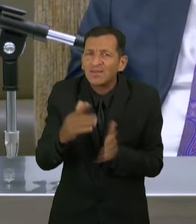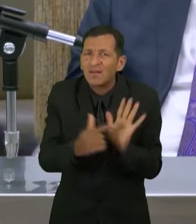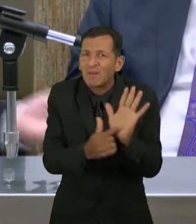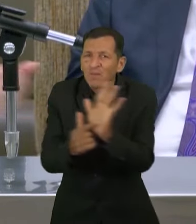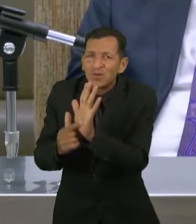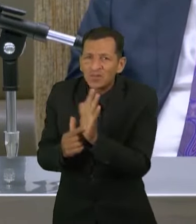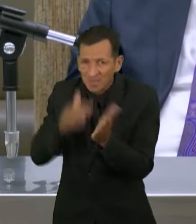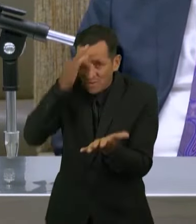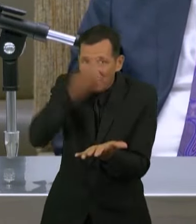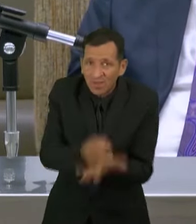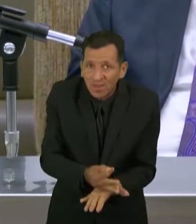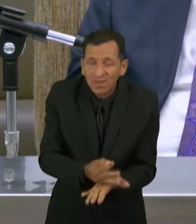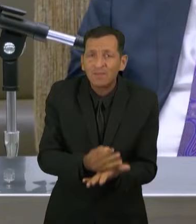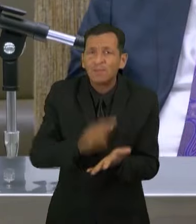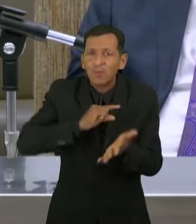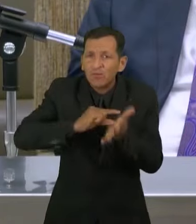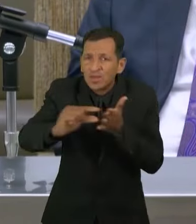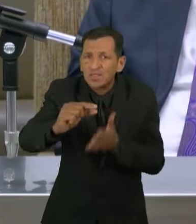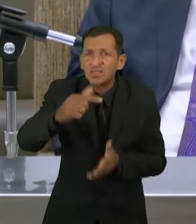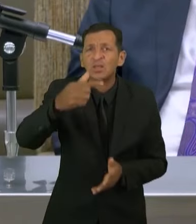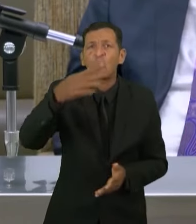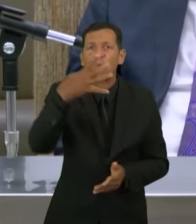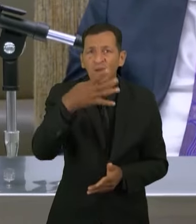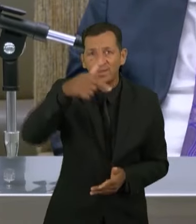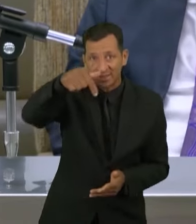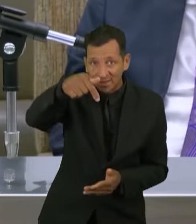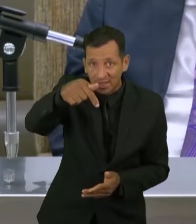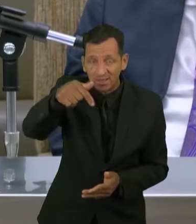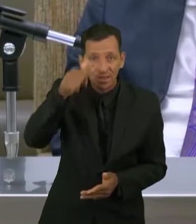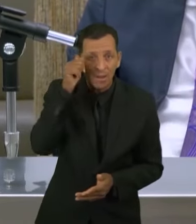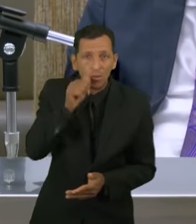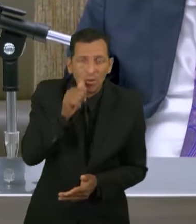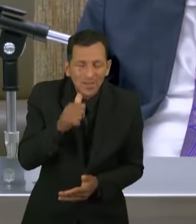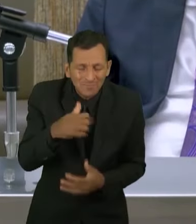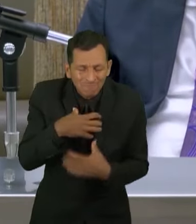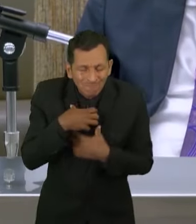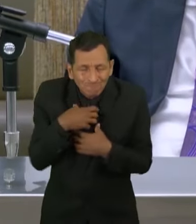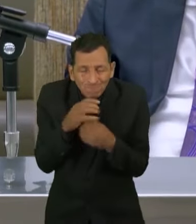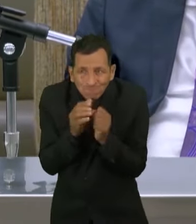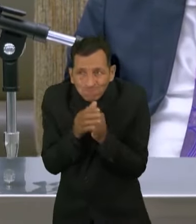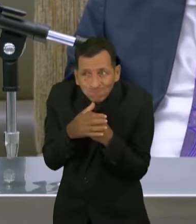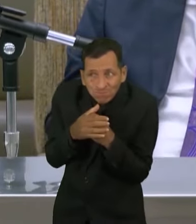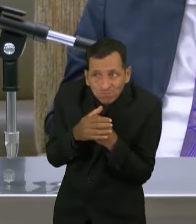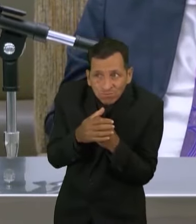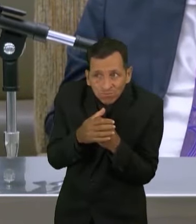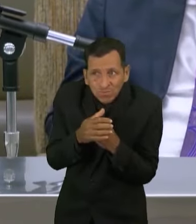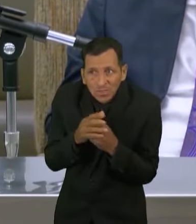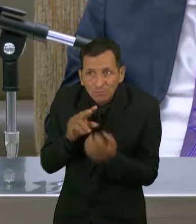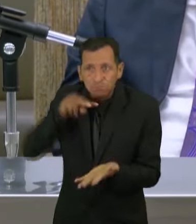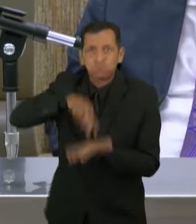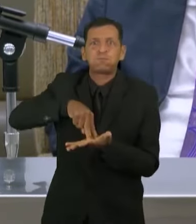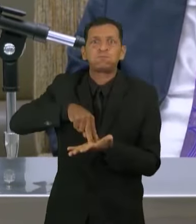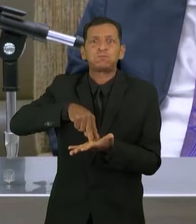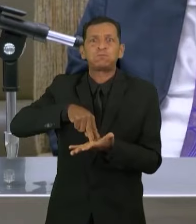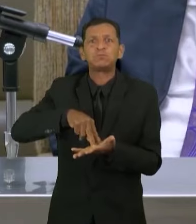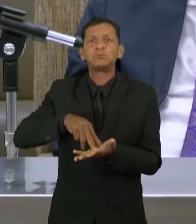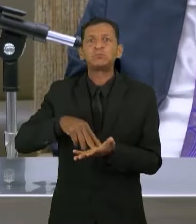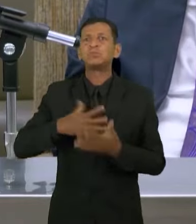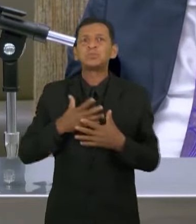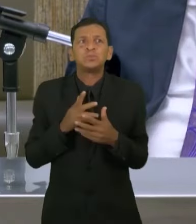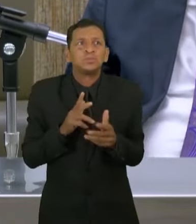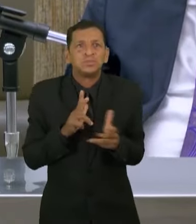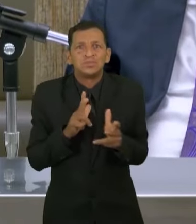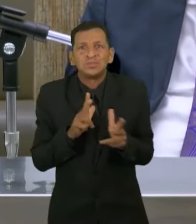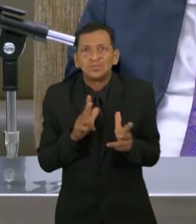Versículo 47 diz: então, vendo a mulher que não podia ocultar-se, aproximou-se tremendo